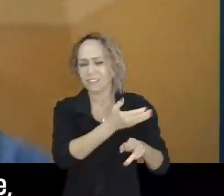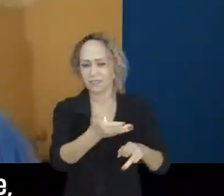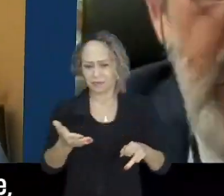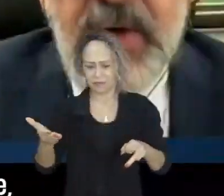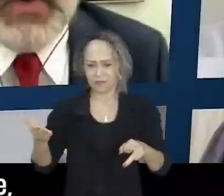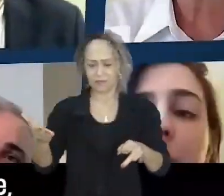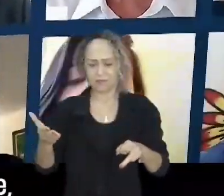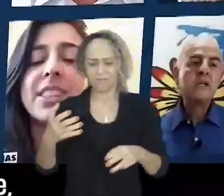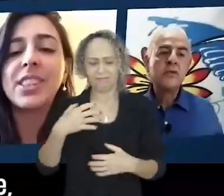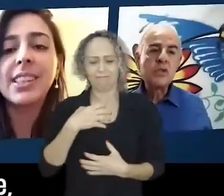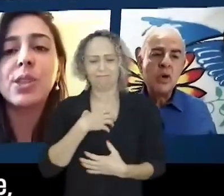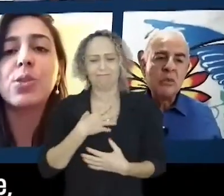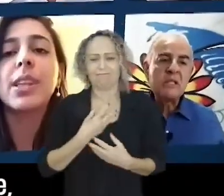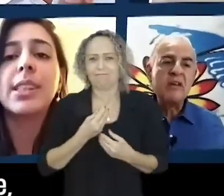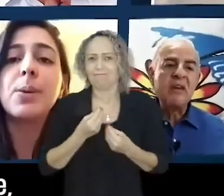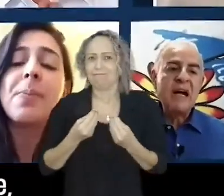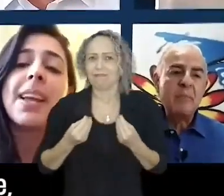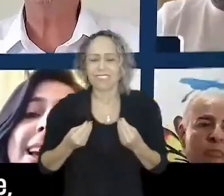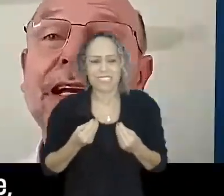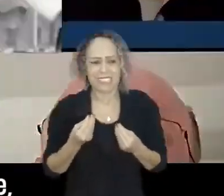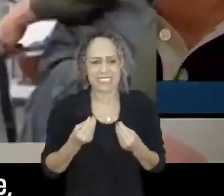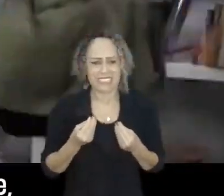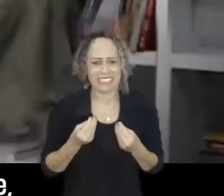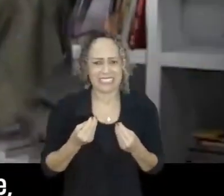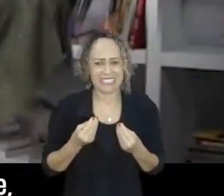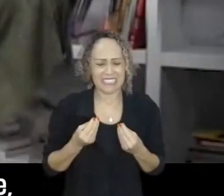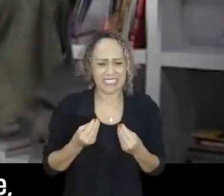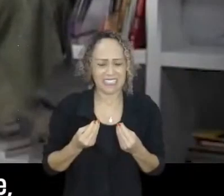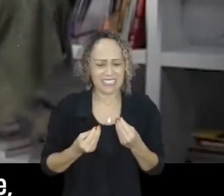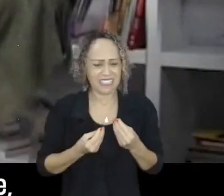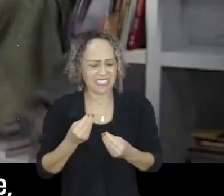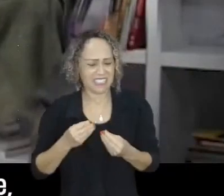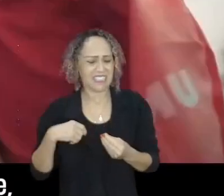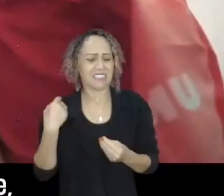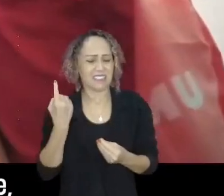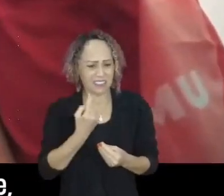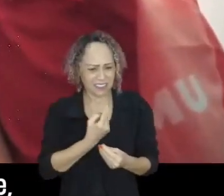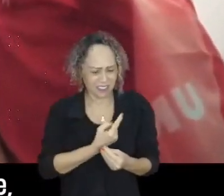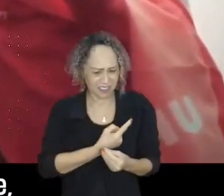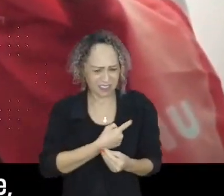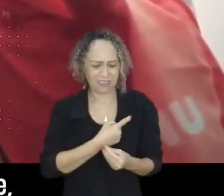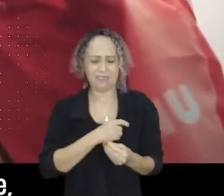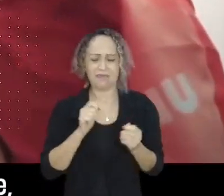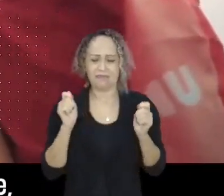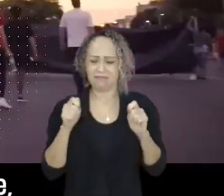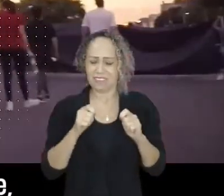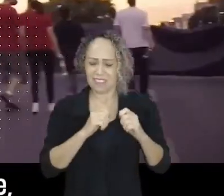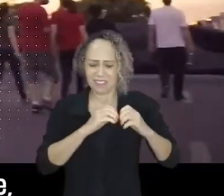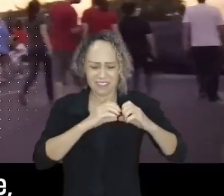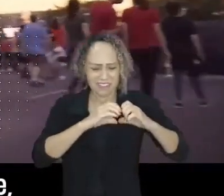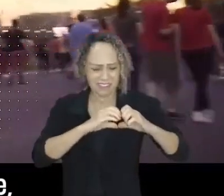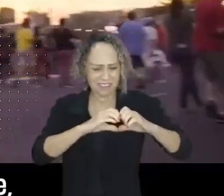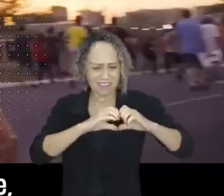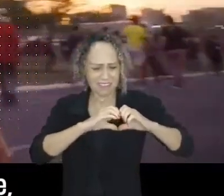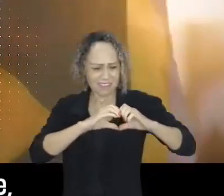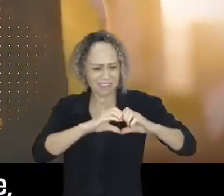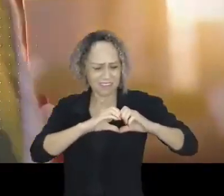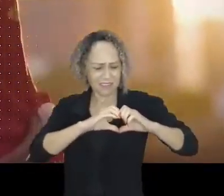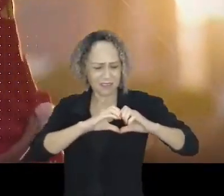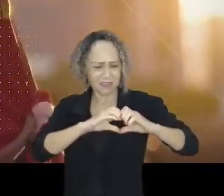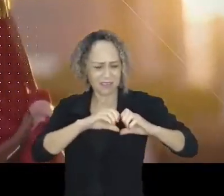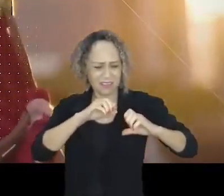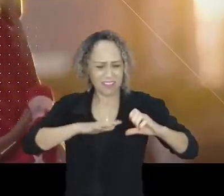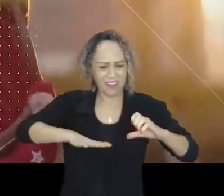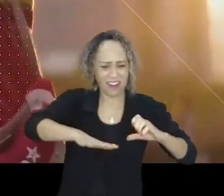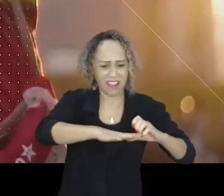Esse sentimento que, apesar de qualquer análise, teima em tomar conta do coração dos brasileiros e